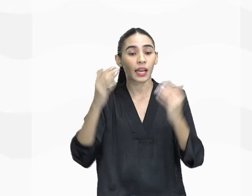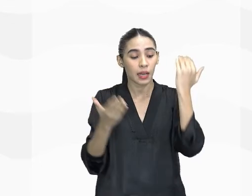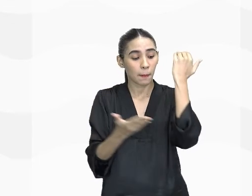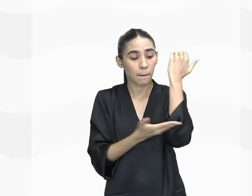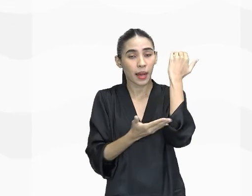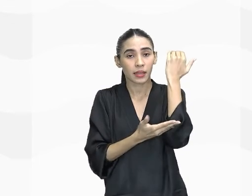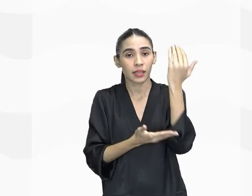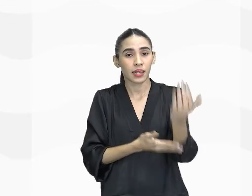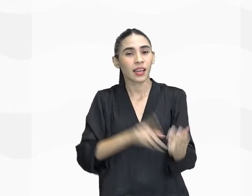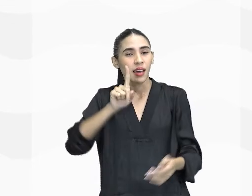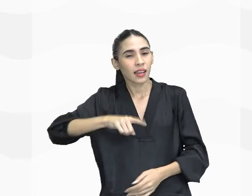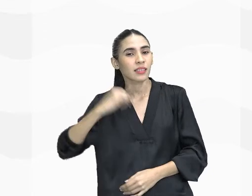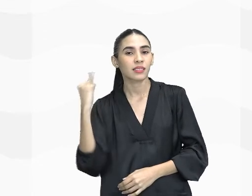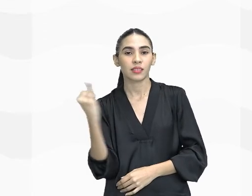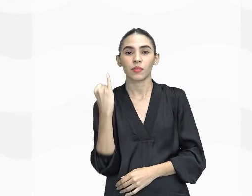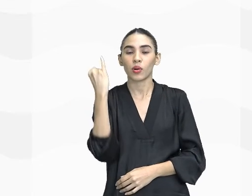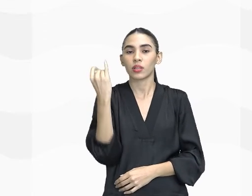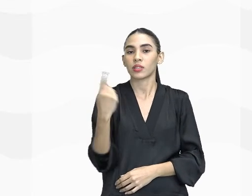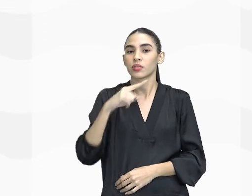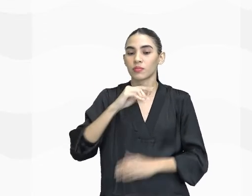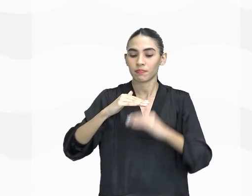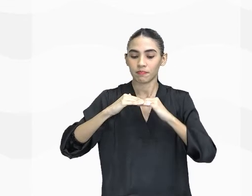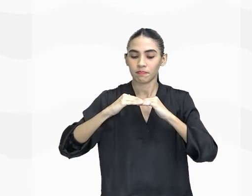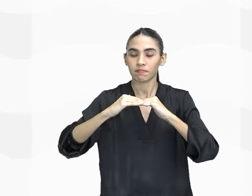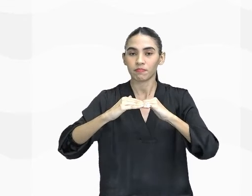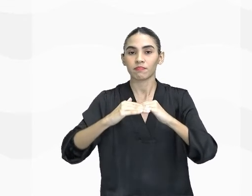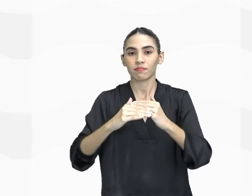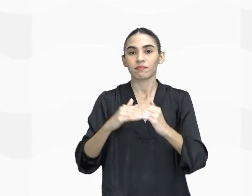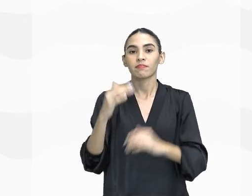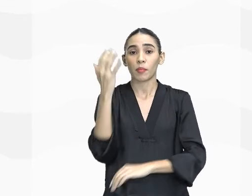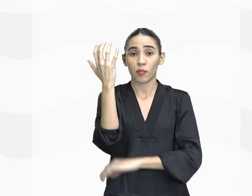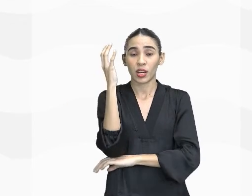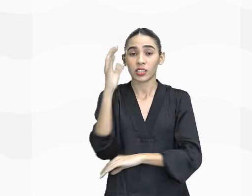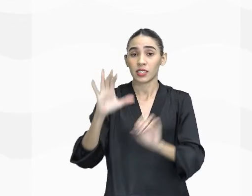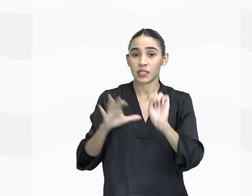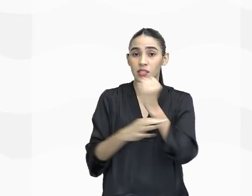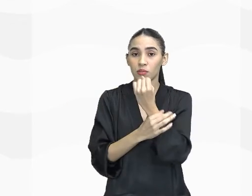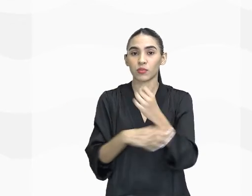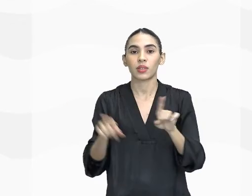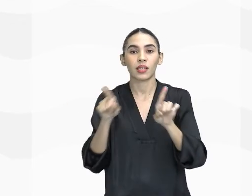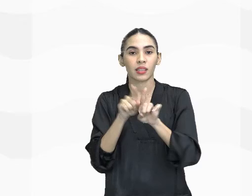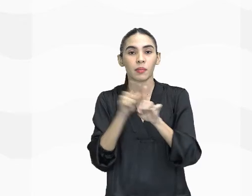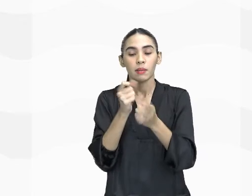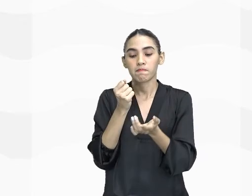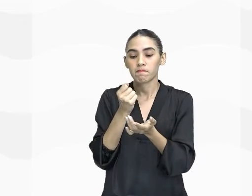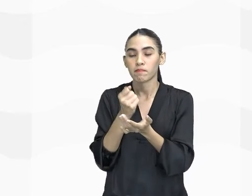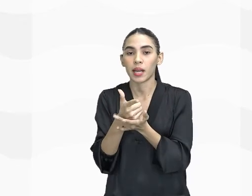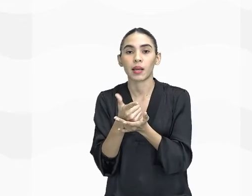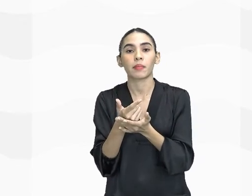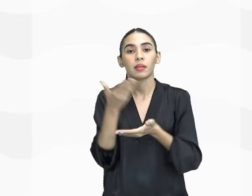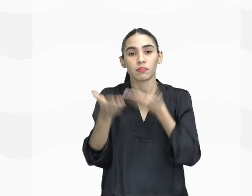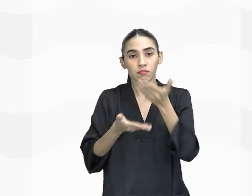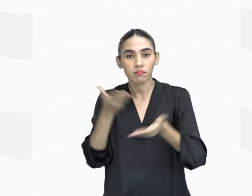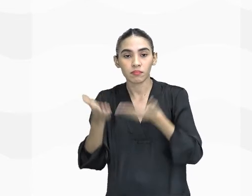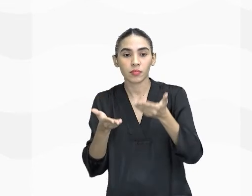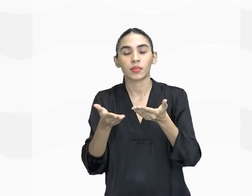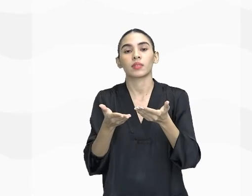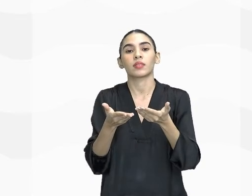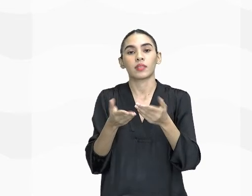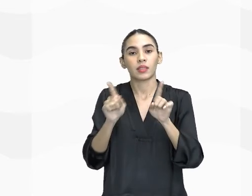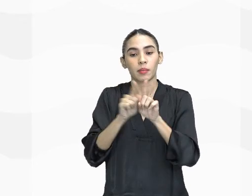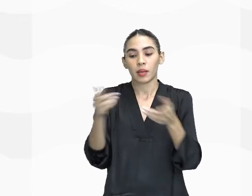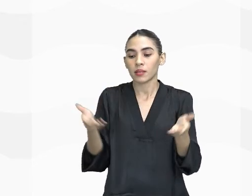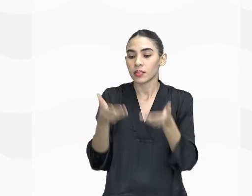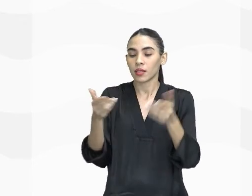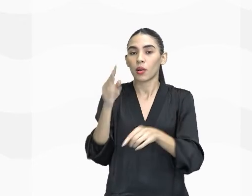que é essencial para manter a floresta em pé, não é? Além do que, nós temos o pagamento por serviços ambientais, que é o incentivo